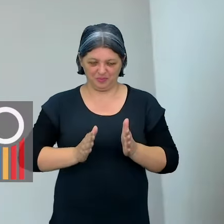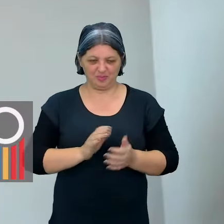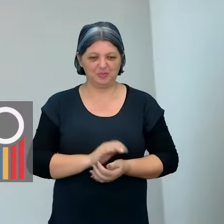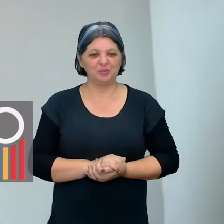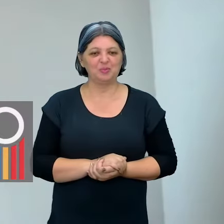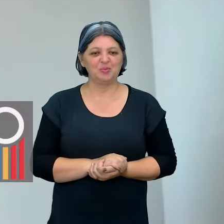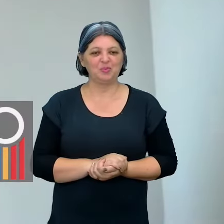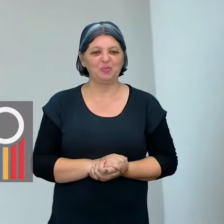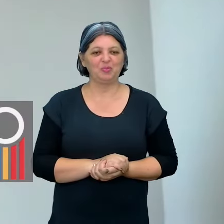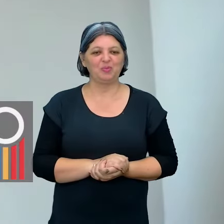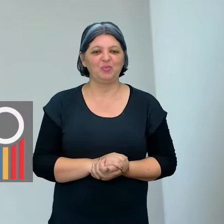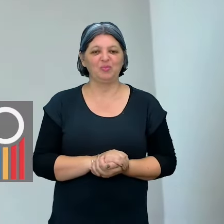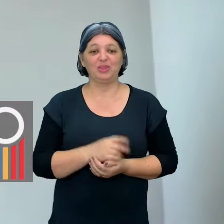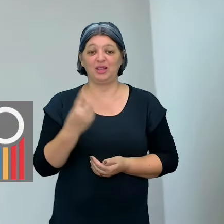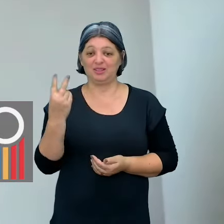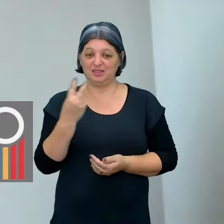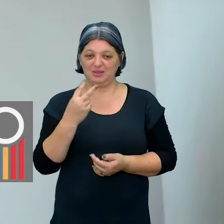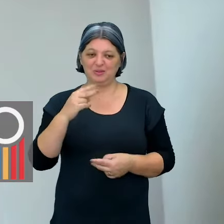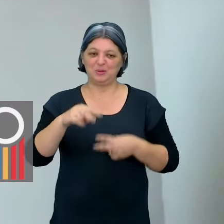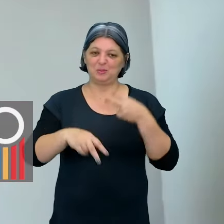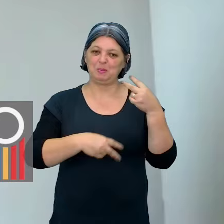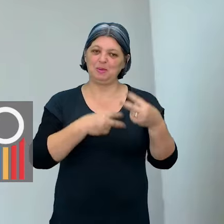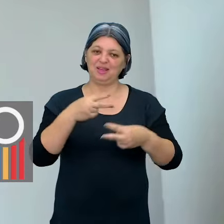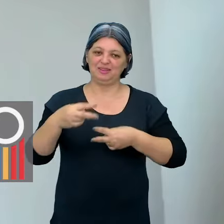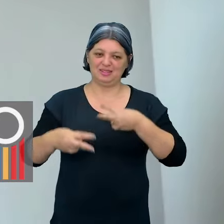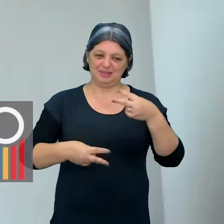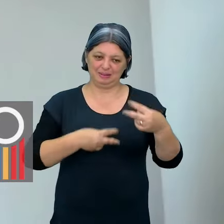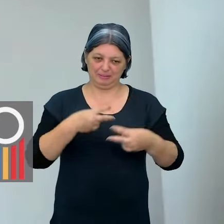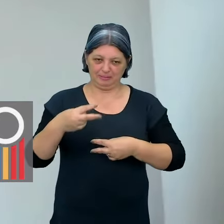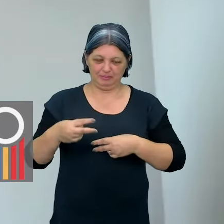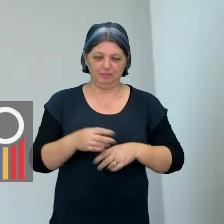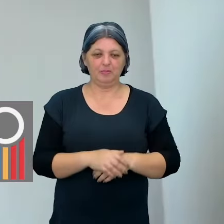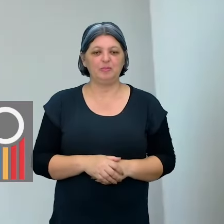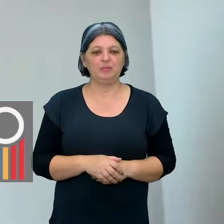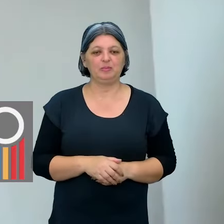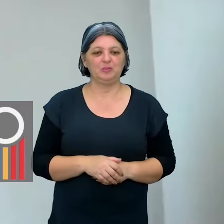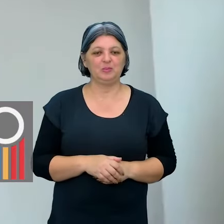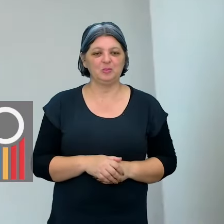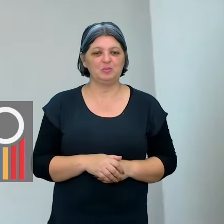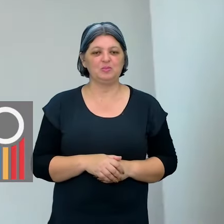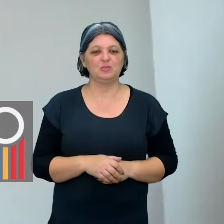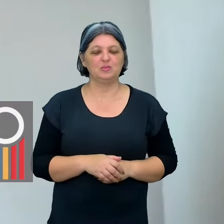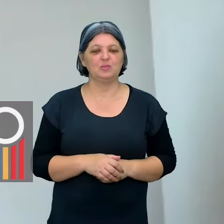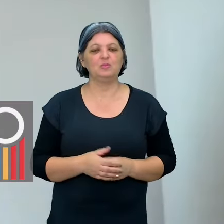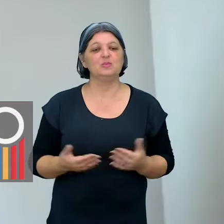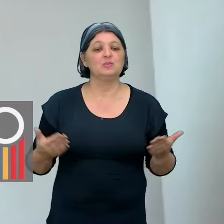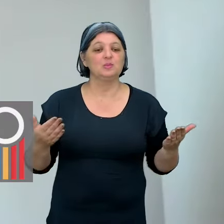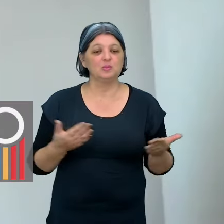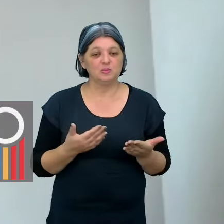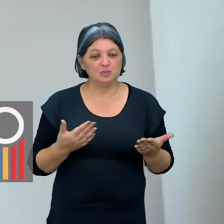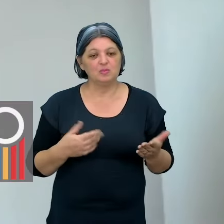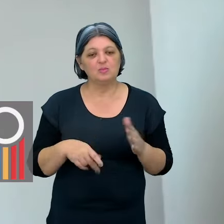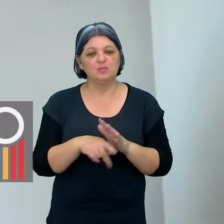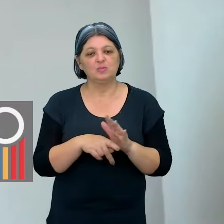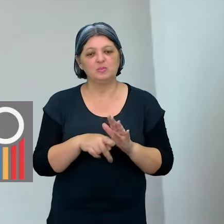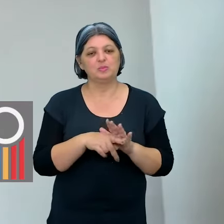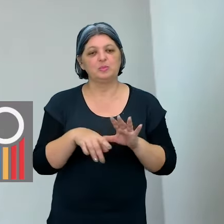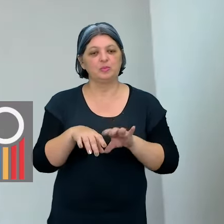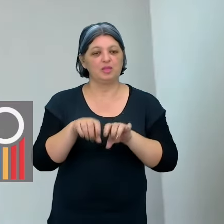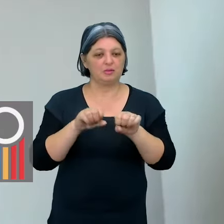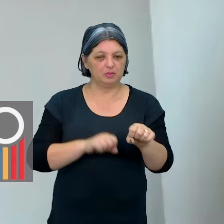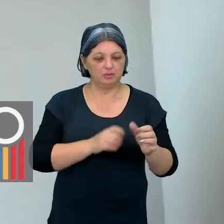do segundo bimestre. Estamos aqui falando da formação de etapa dos